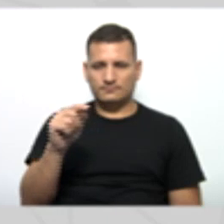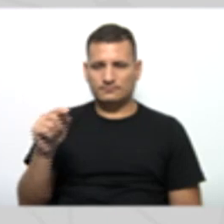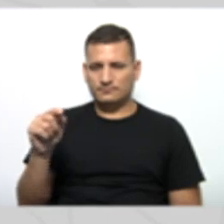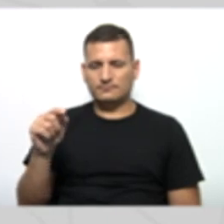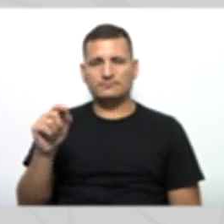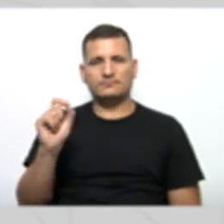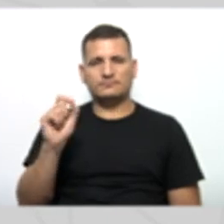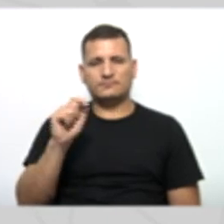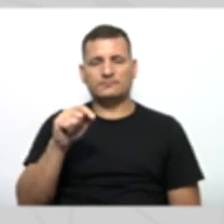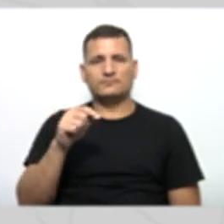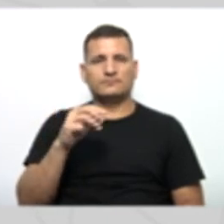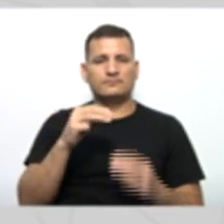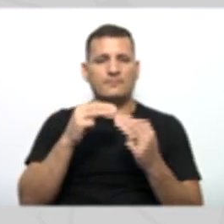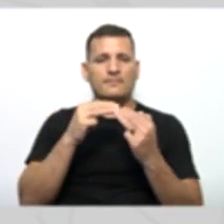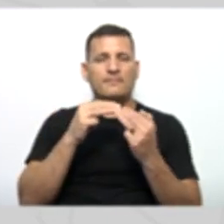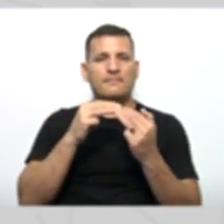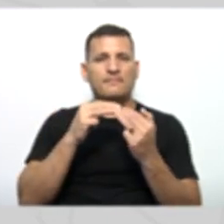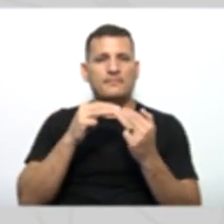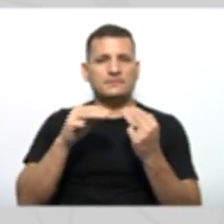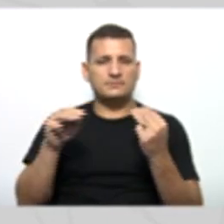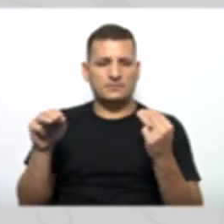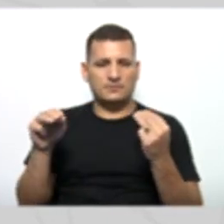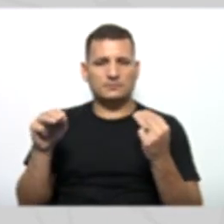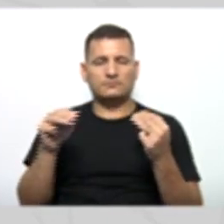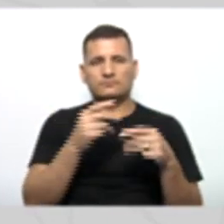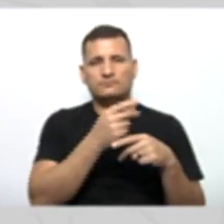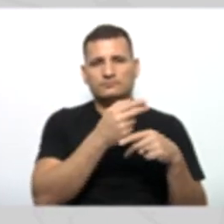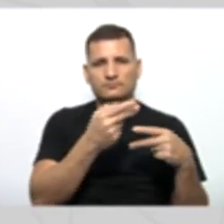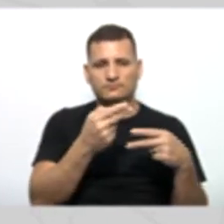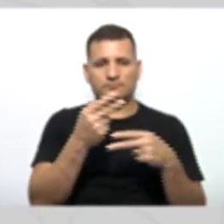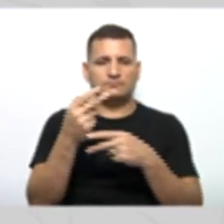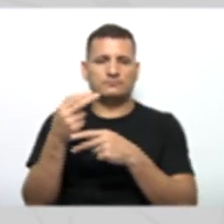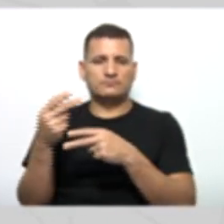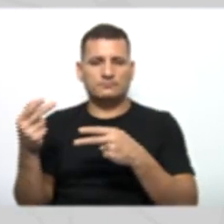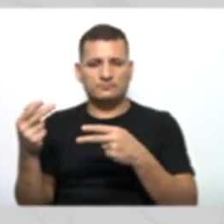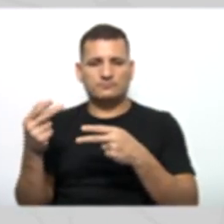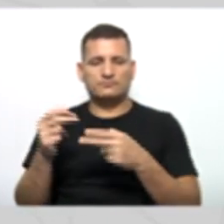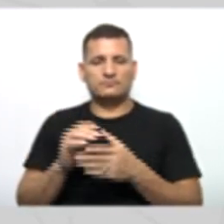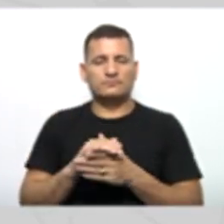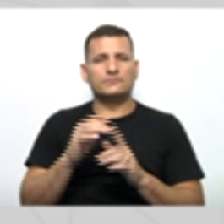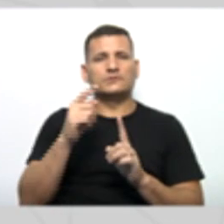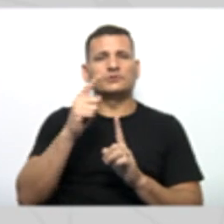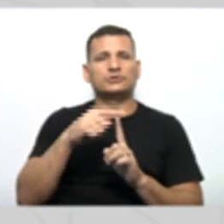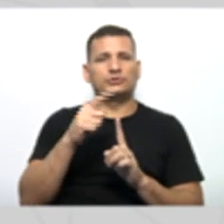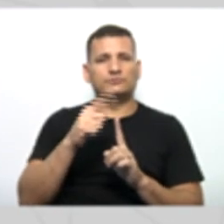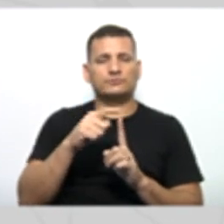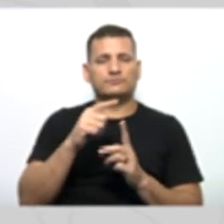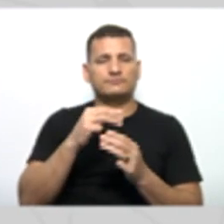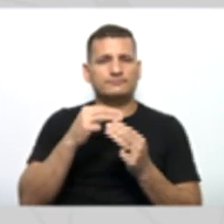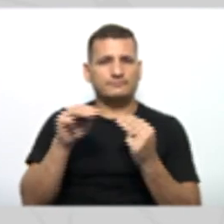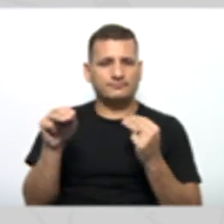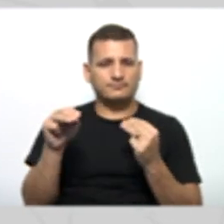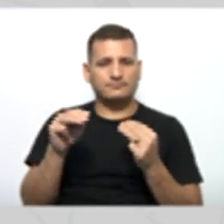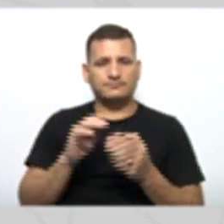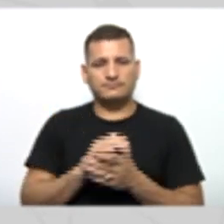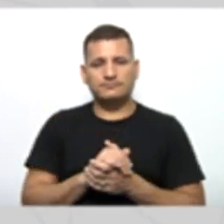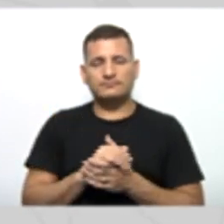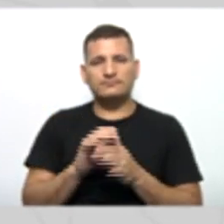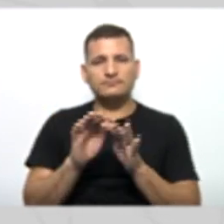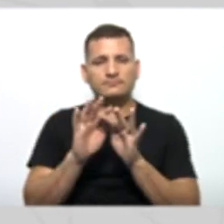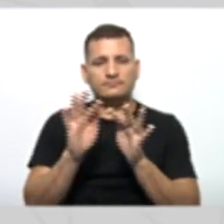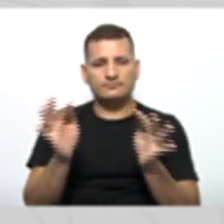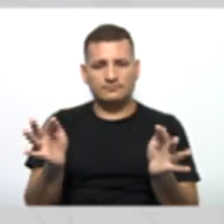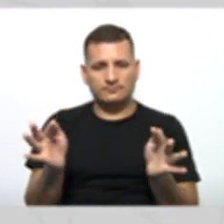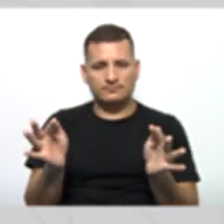mensagem que você tem com objeto e um outro objeto. Os tipos de mensagem que vocês vão ter, ó.